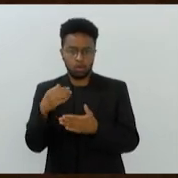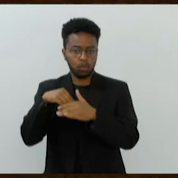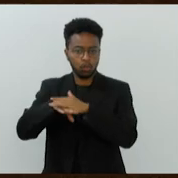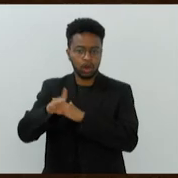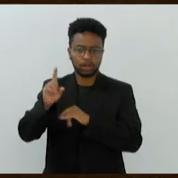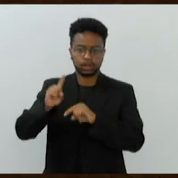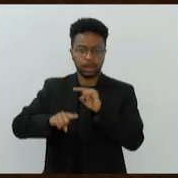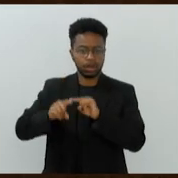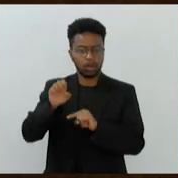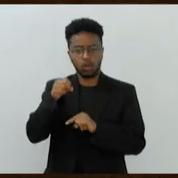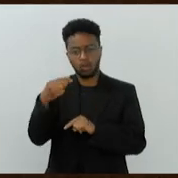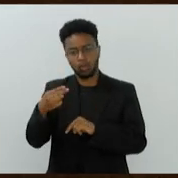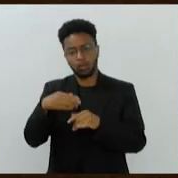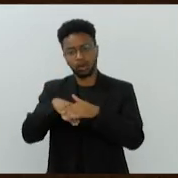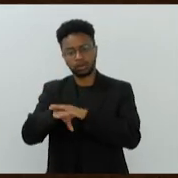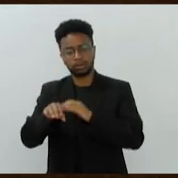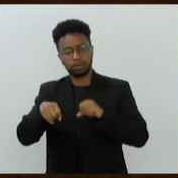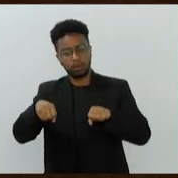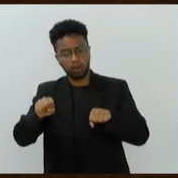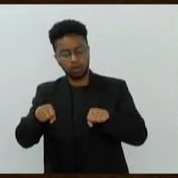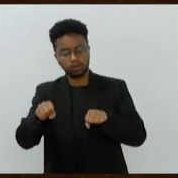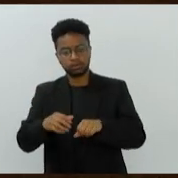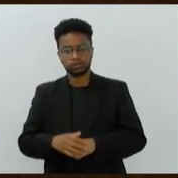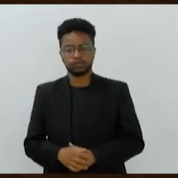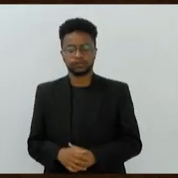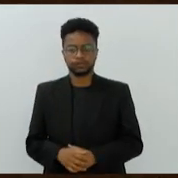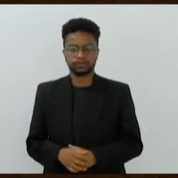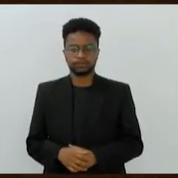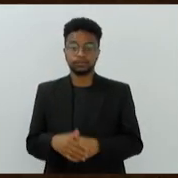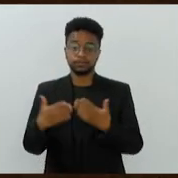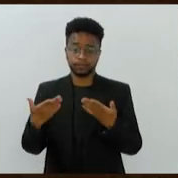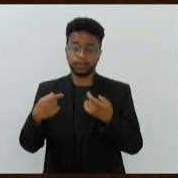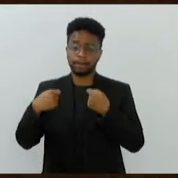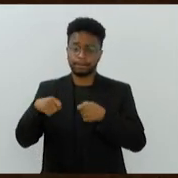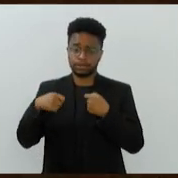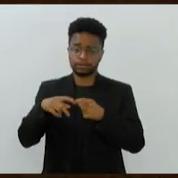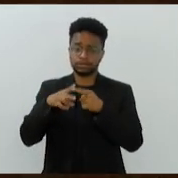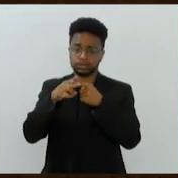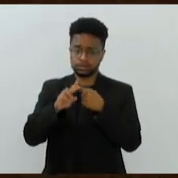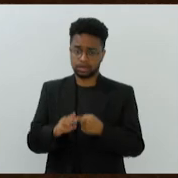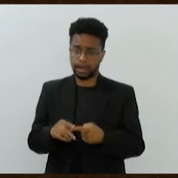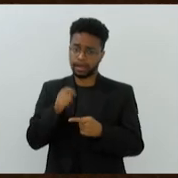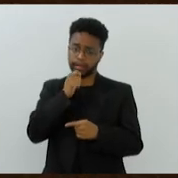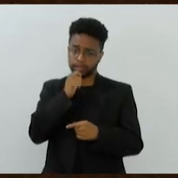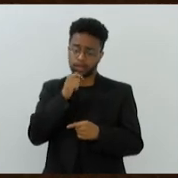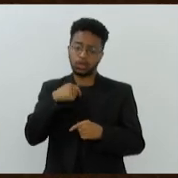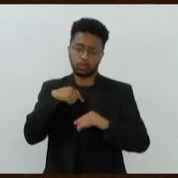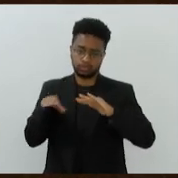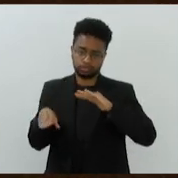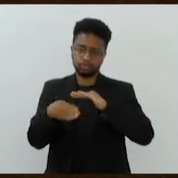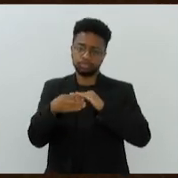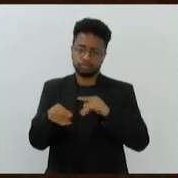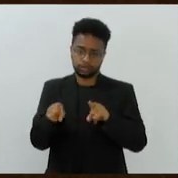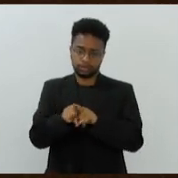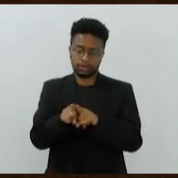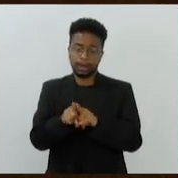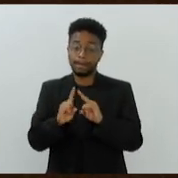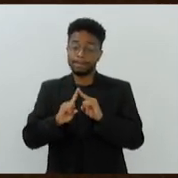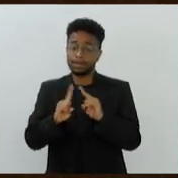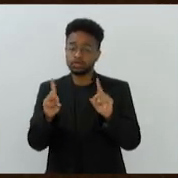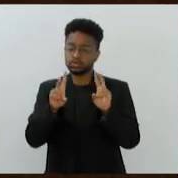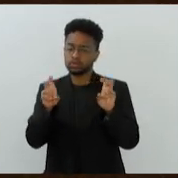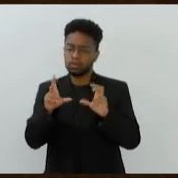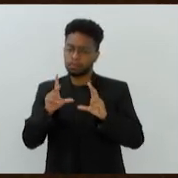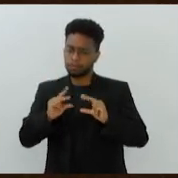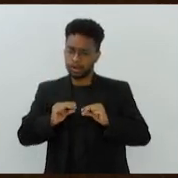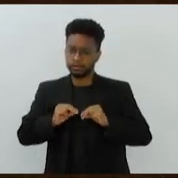suas motos, etc. Precisa ser aperfeiçoado, estou também emendando, mas no mérito